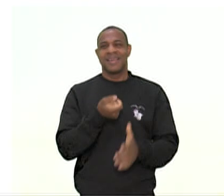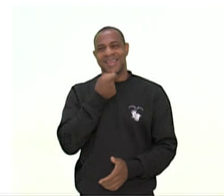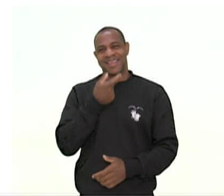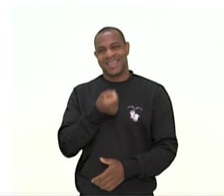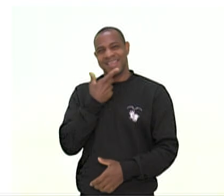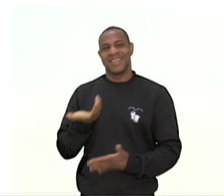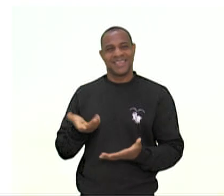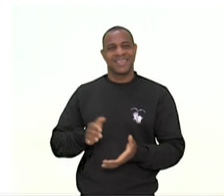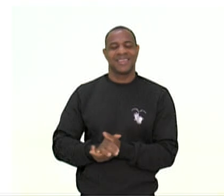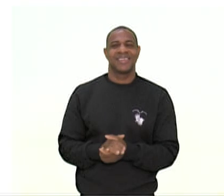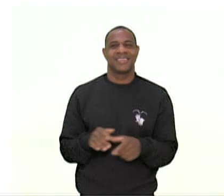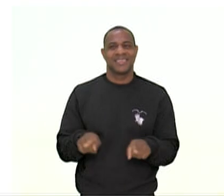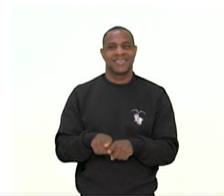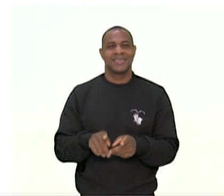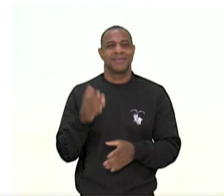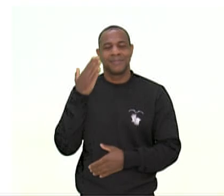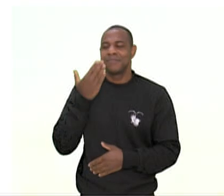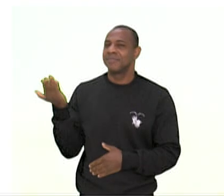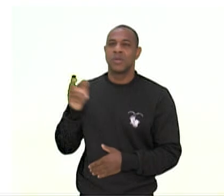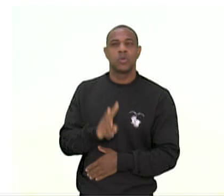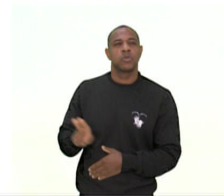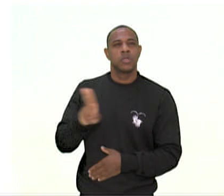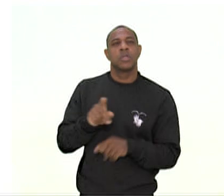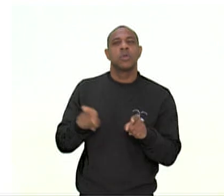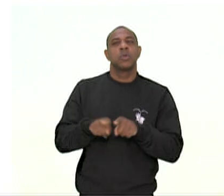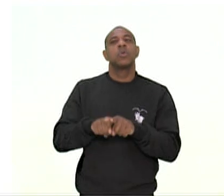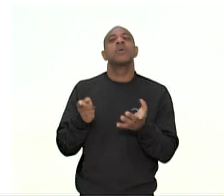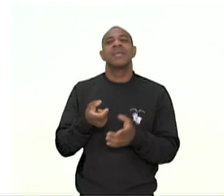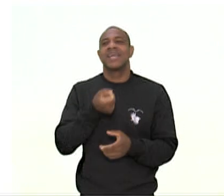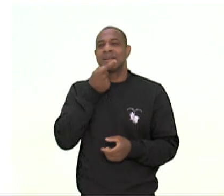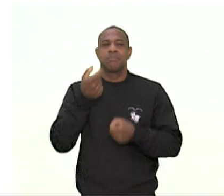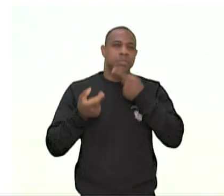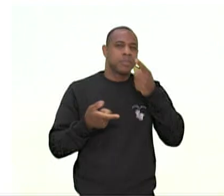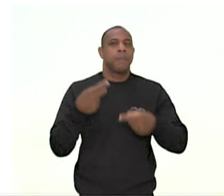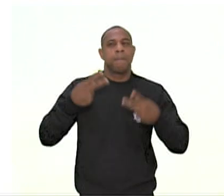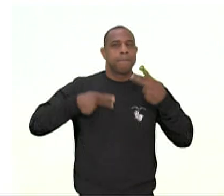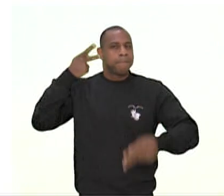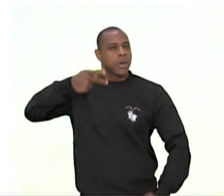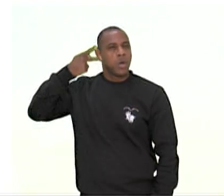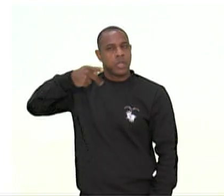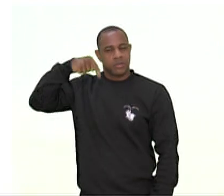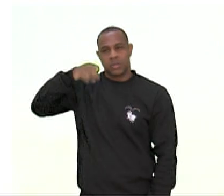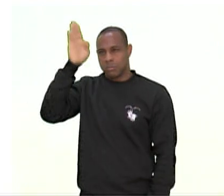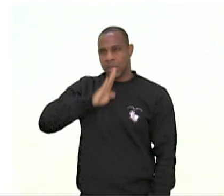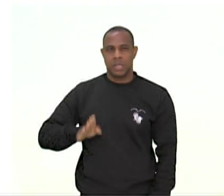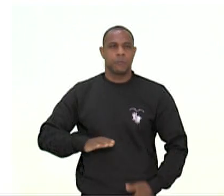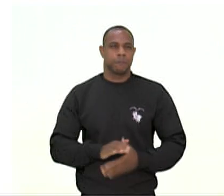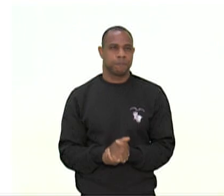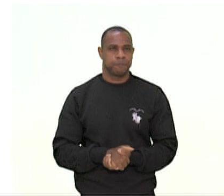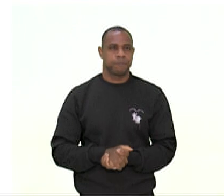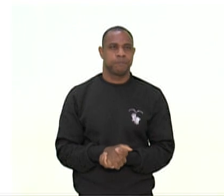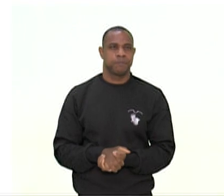né? Satírico ali. Muito utilizada em críticas políticas no Brasil.